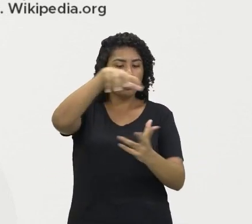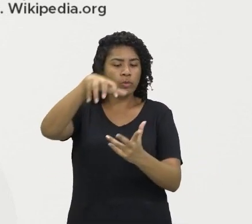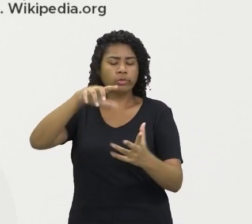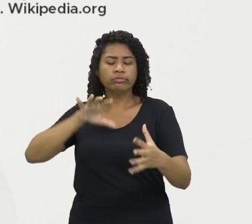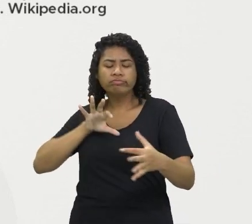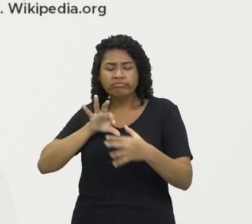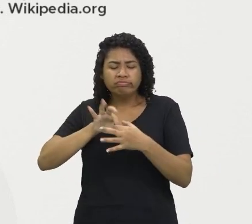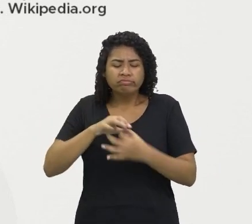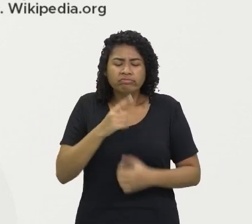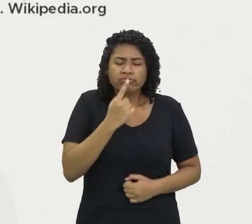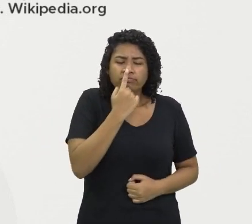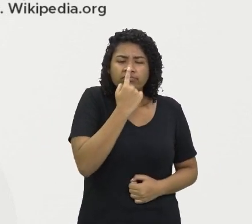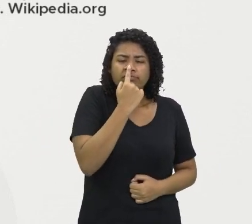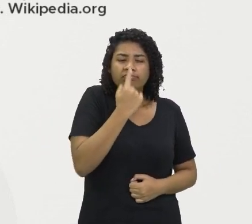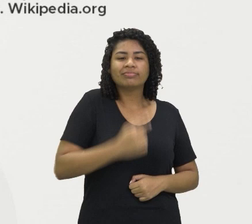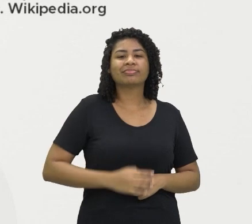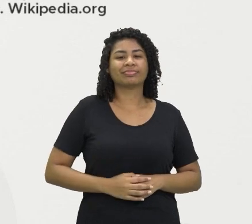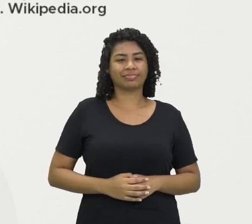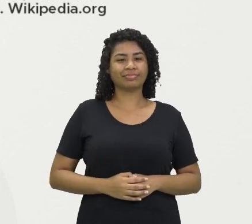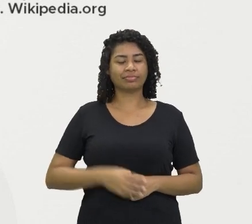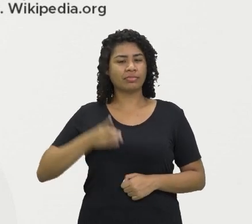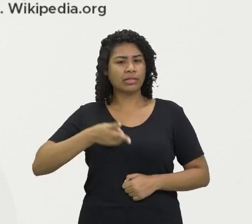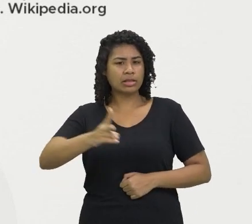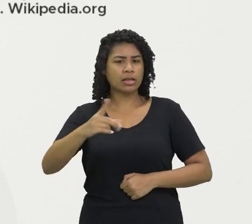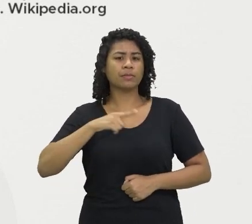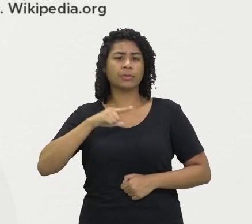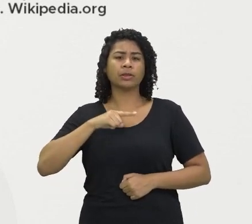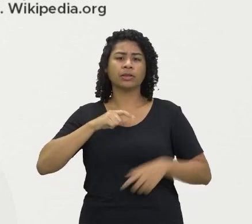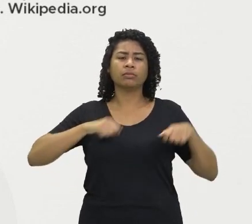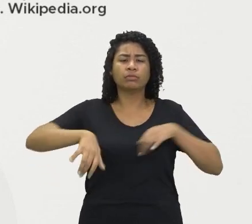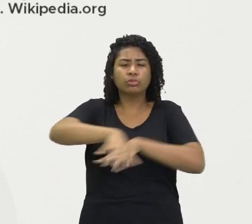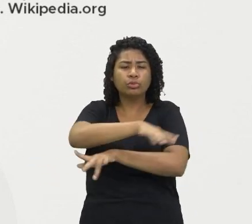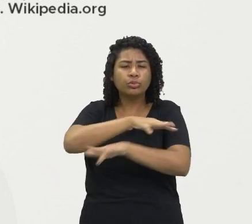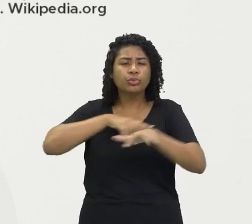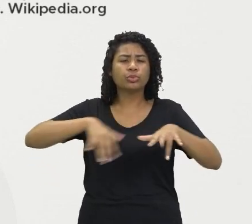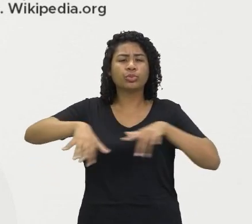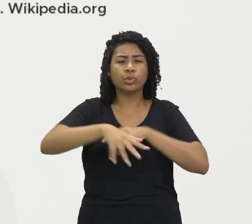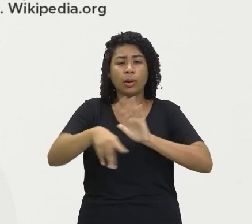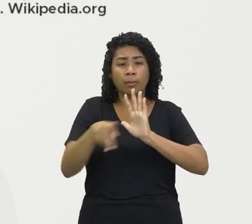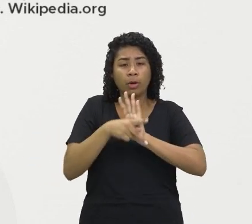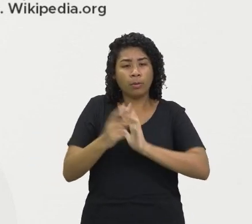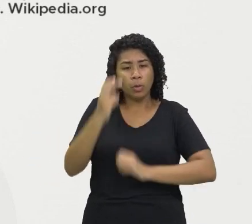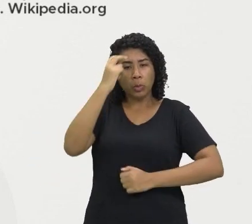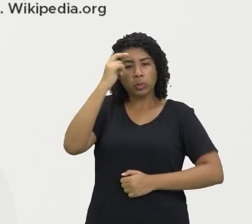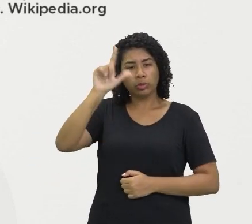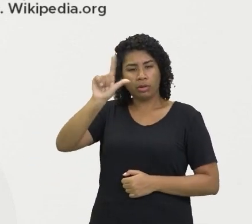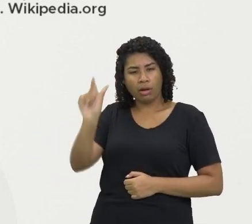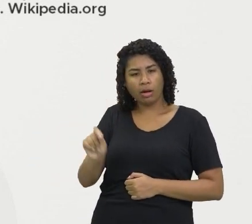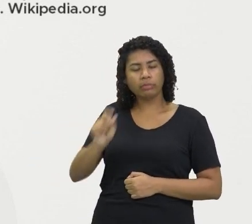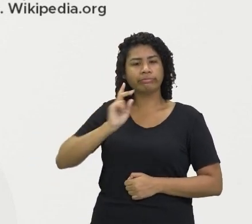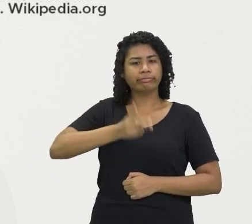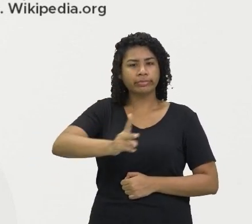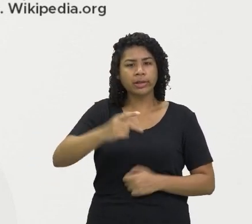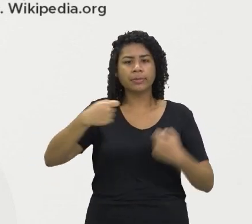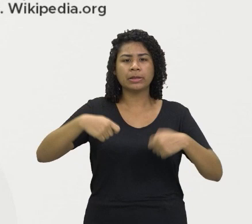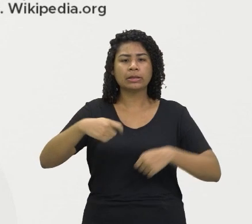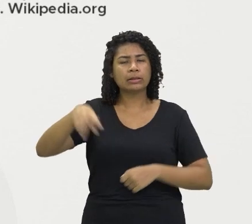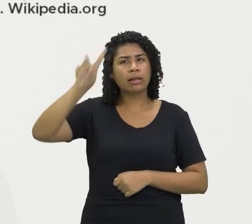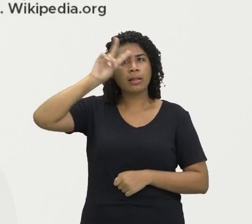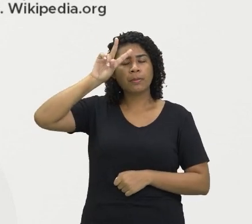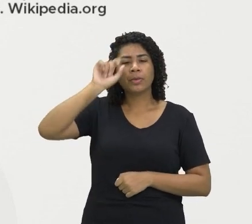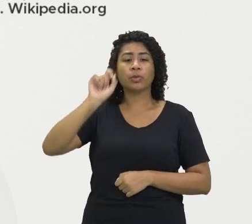pensar nas celebrações de matriz africana, nós pensamos sempre na questão dos ancestrais, que são